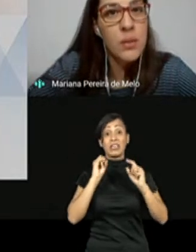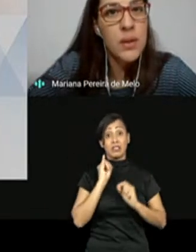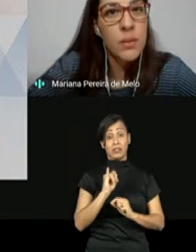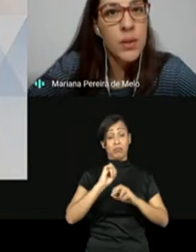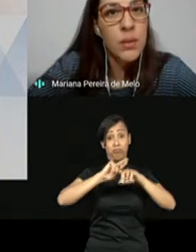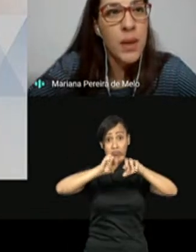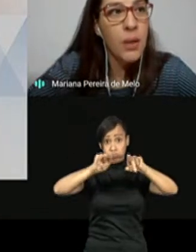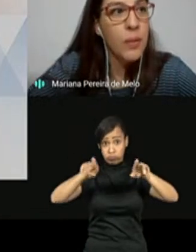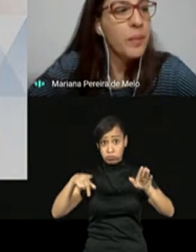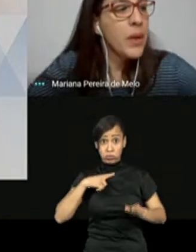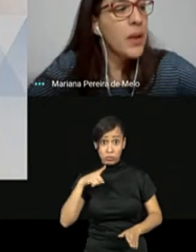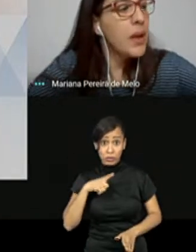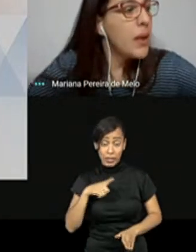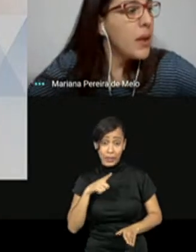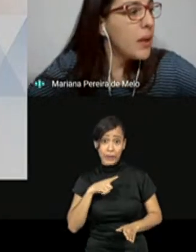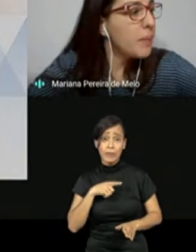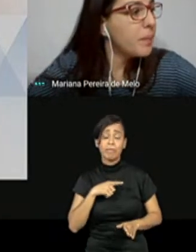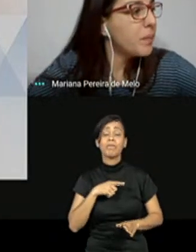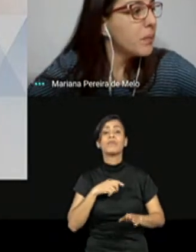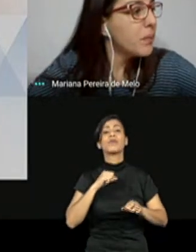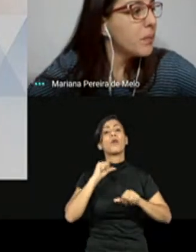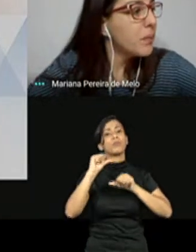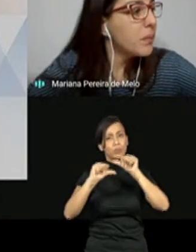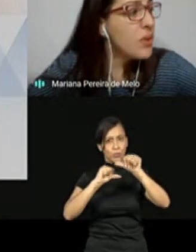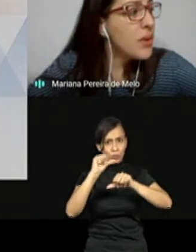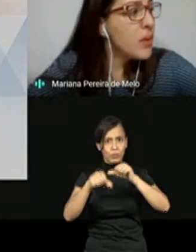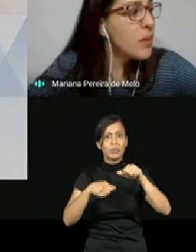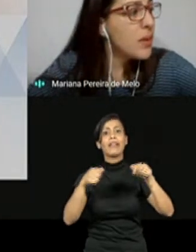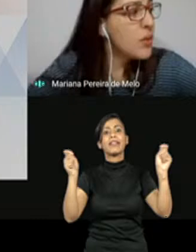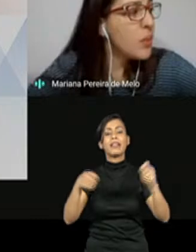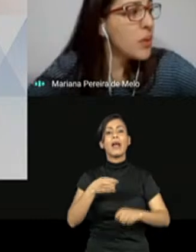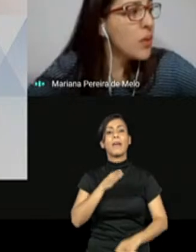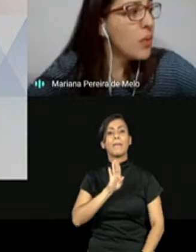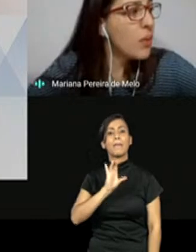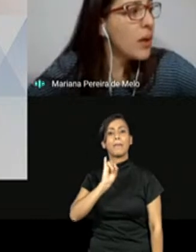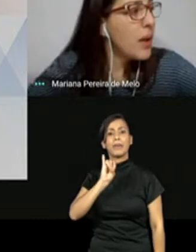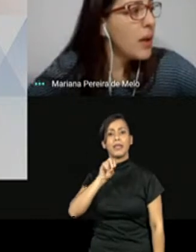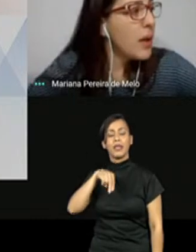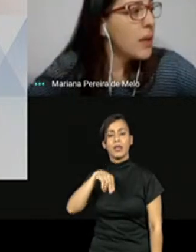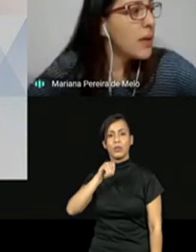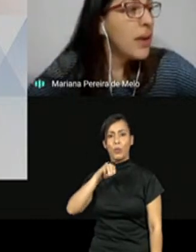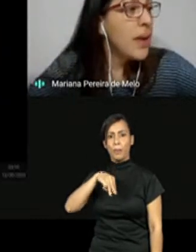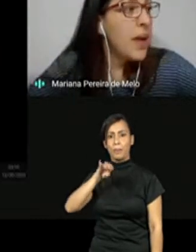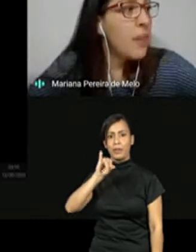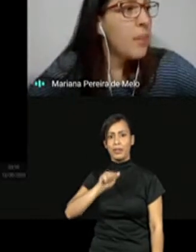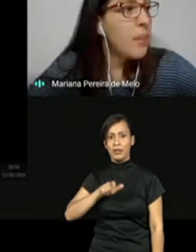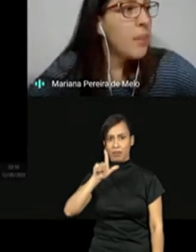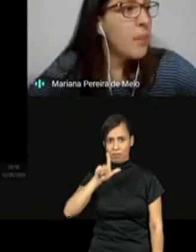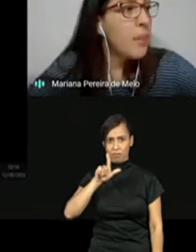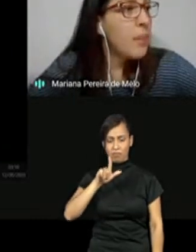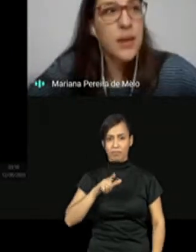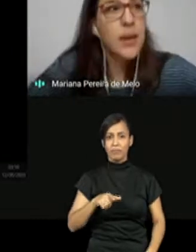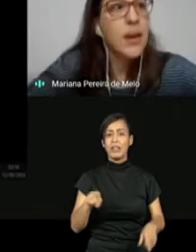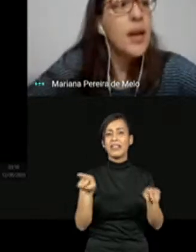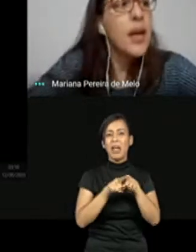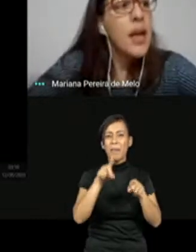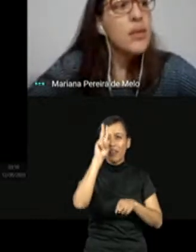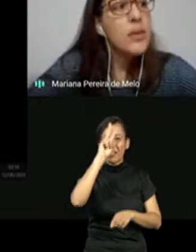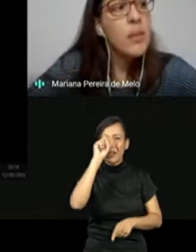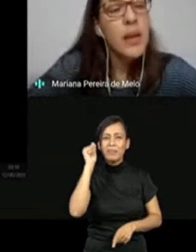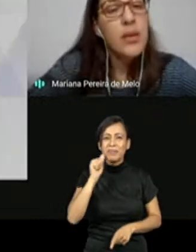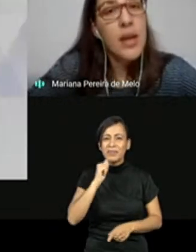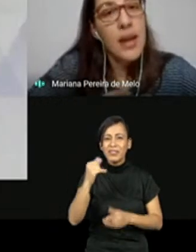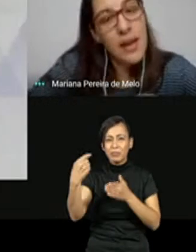uma distribuição binomial. E a distribuição de Poisson, que é a pergunta da Jéssica,